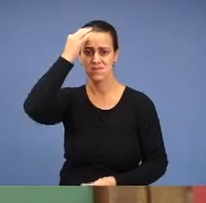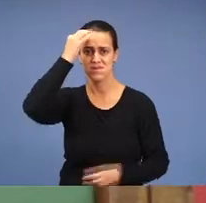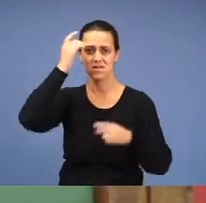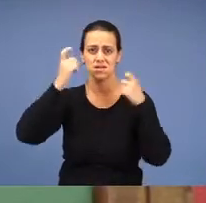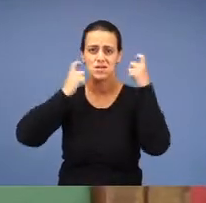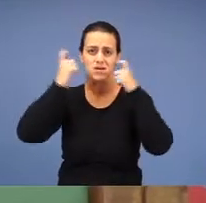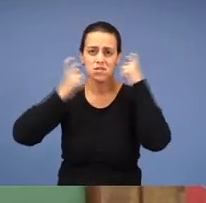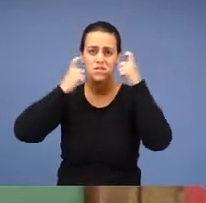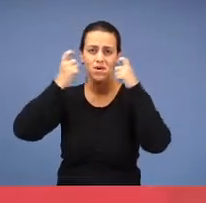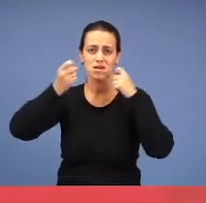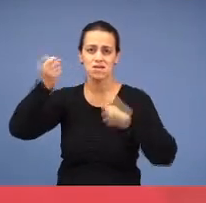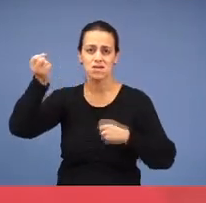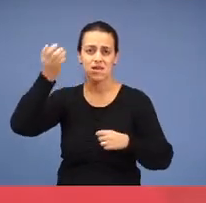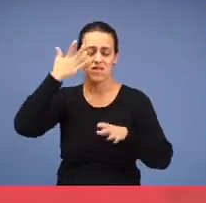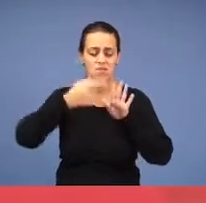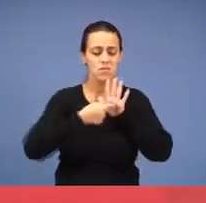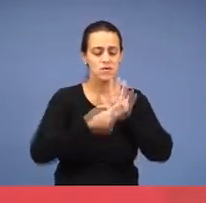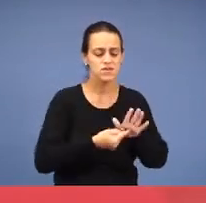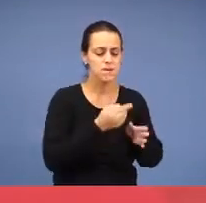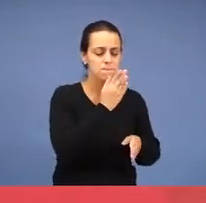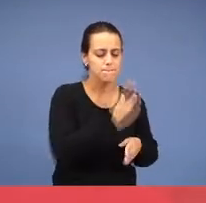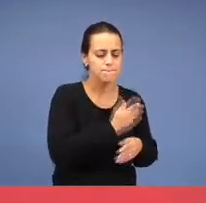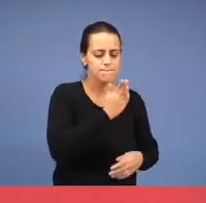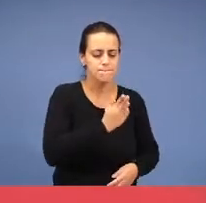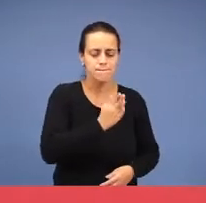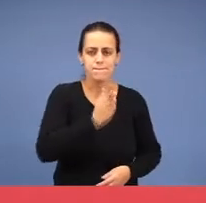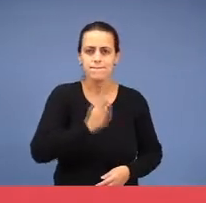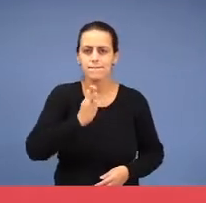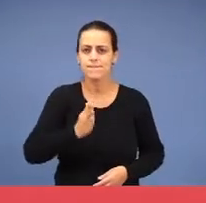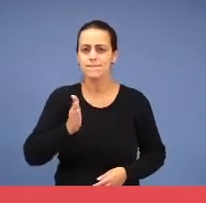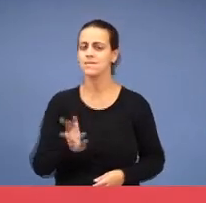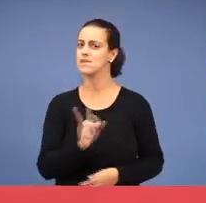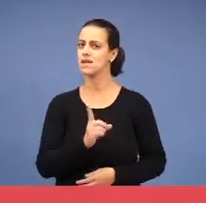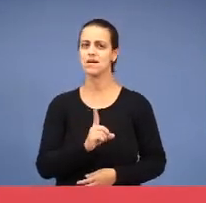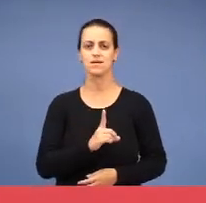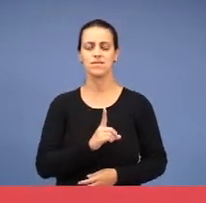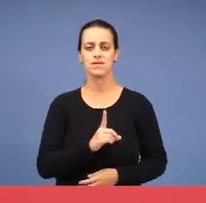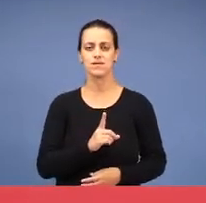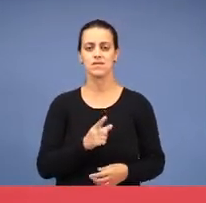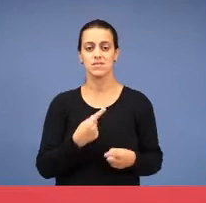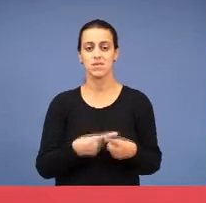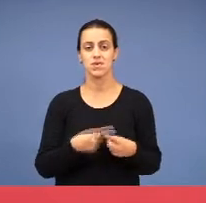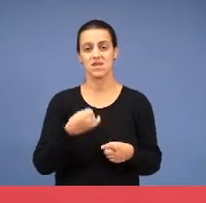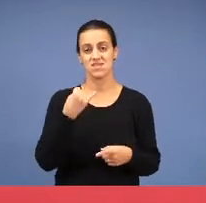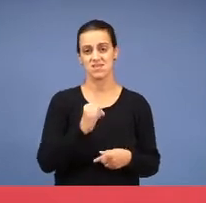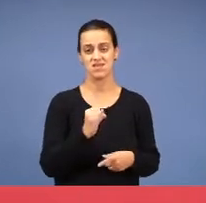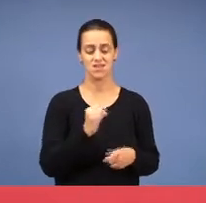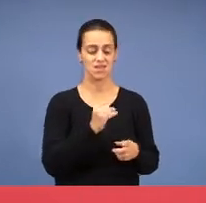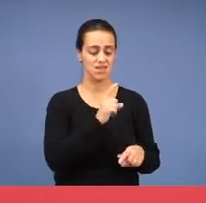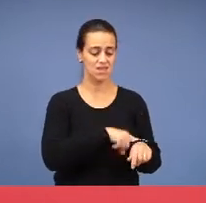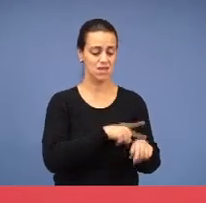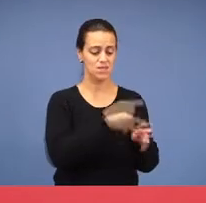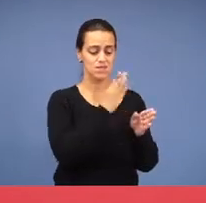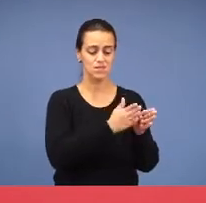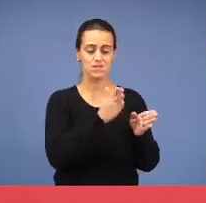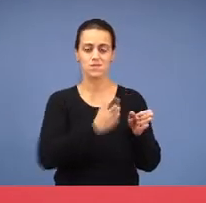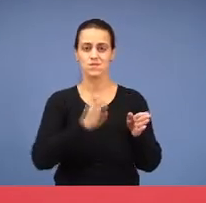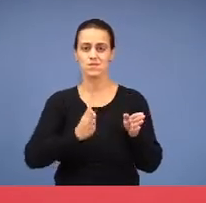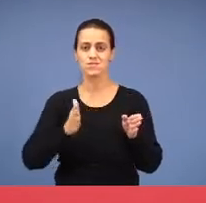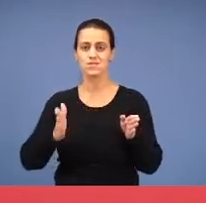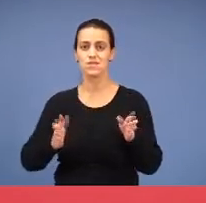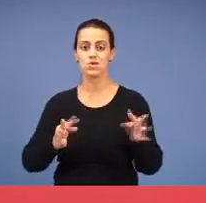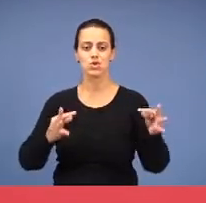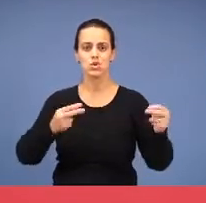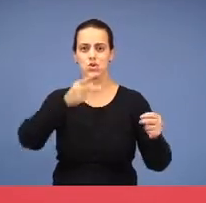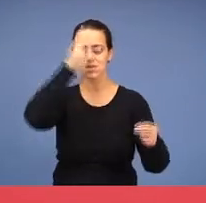revelar sequência, porque se ele revelasse sequência, todo mundo tinha acesso ao